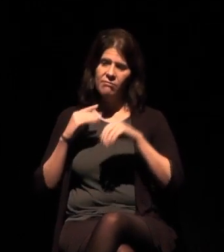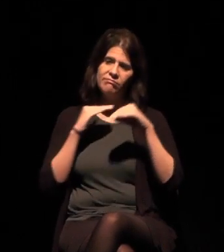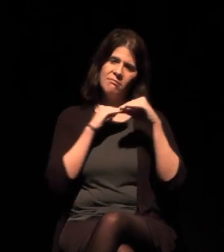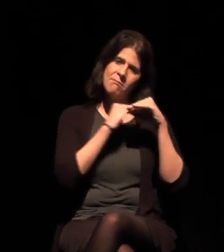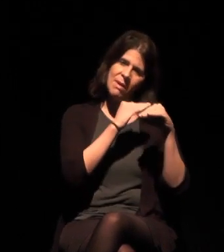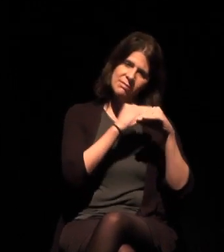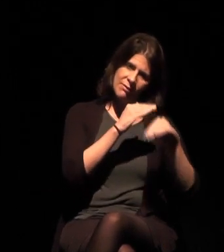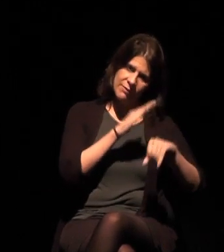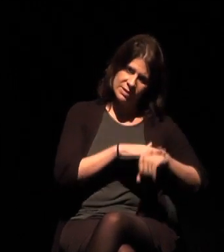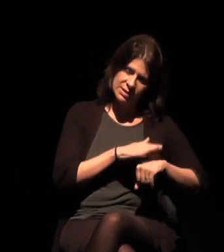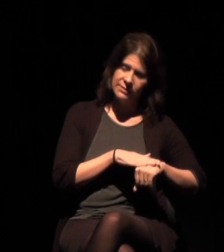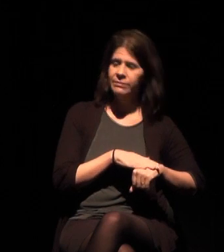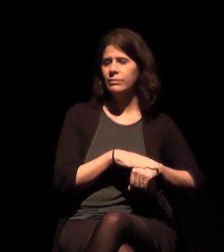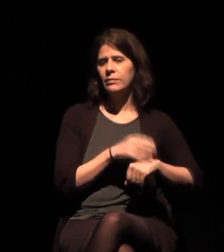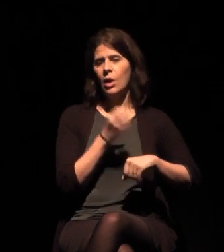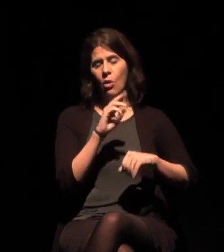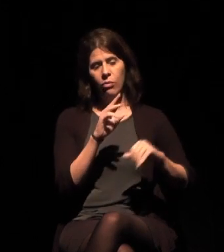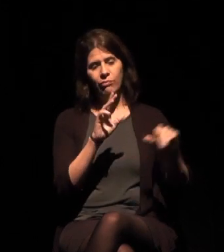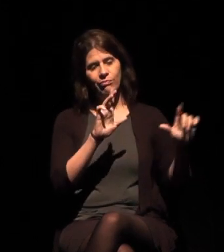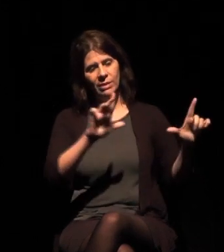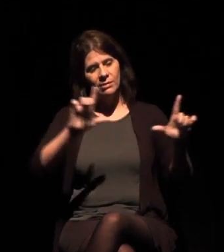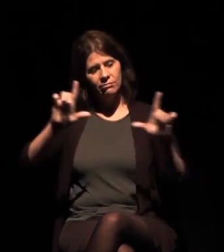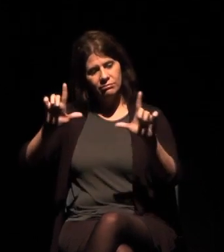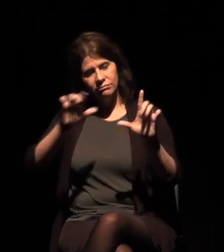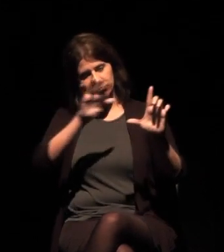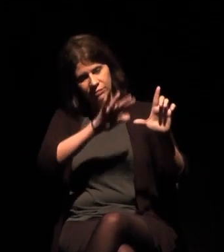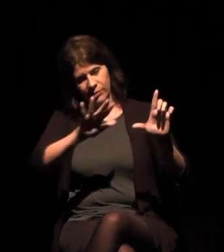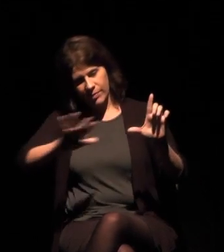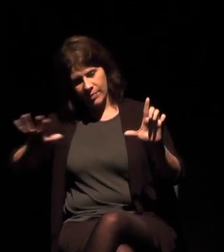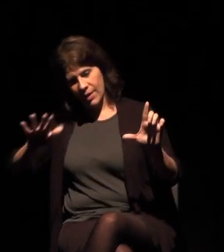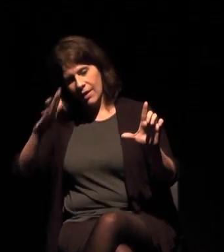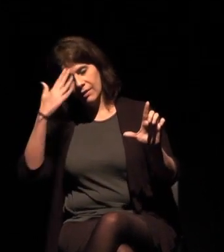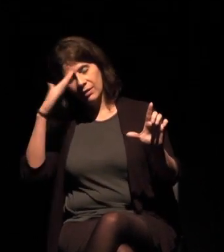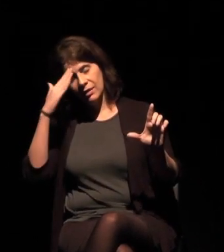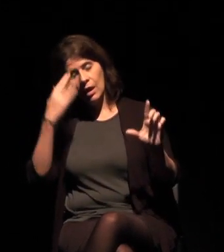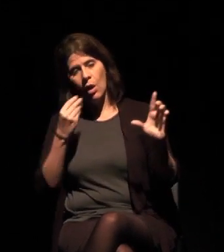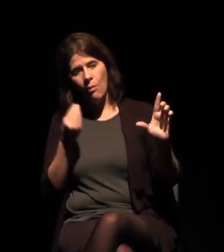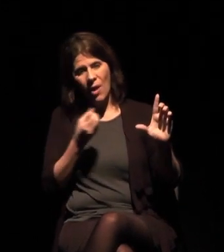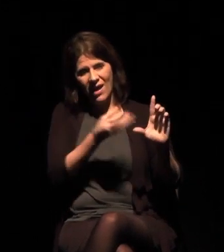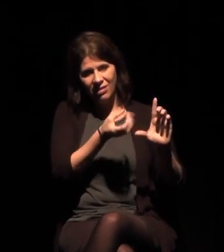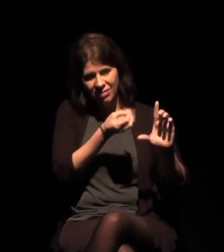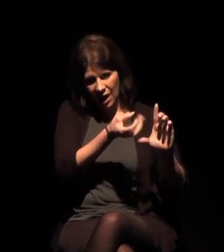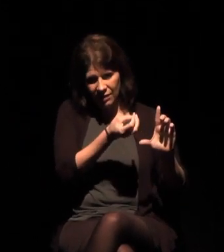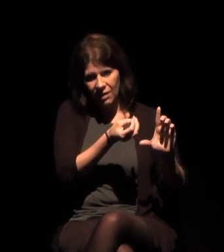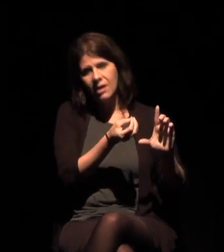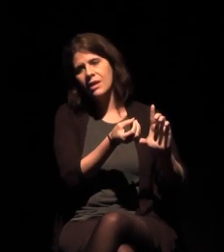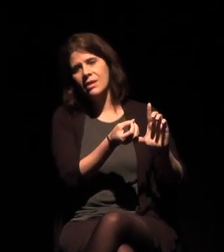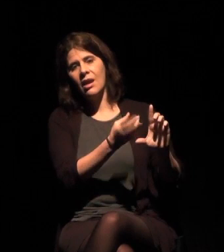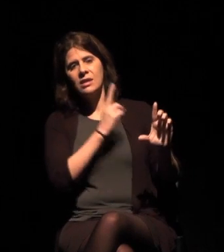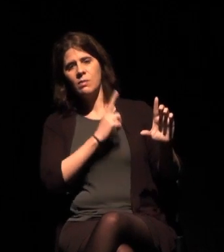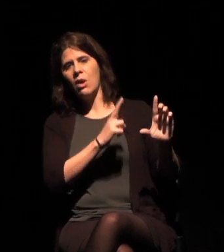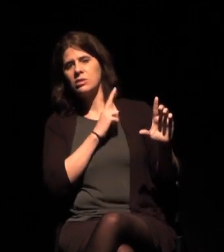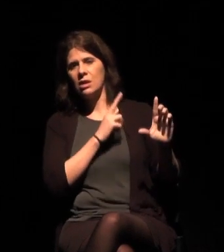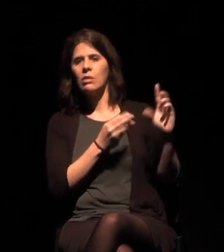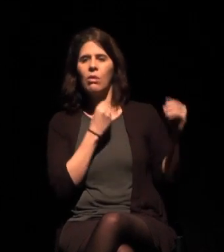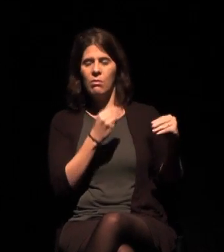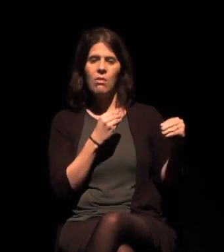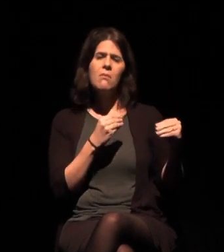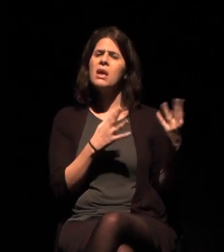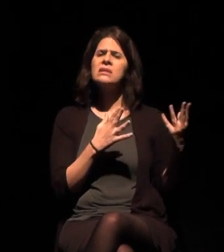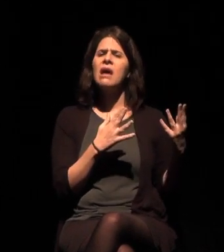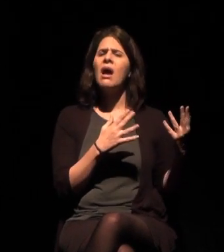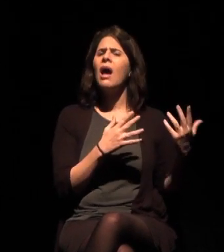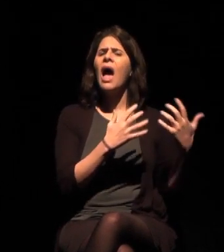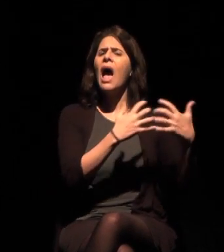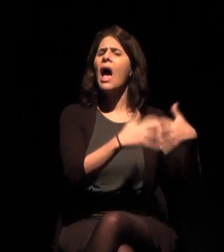está reconhecendo padrões e montando um modelo de entrada e saída só sem se preocupar muito com a razão a explicação das coisas